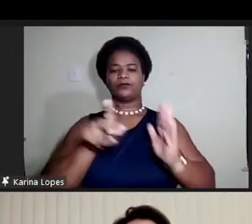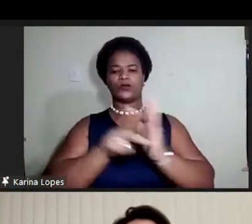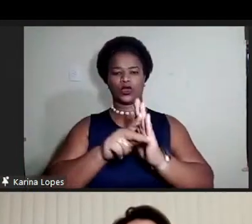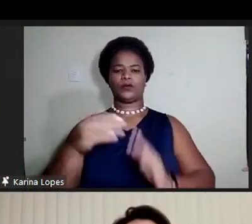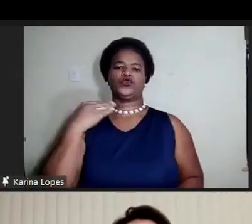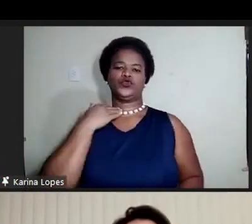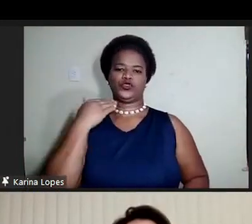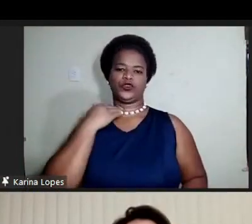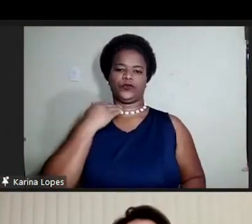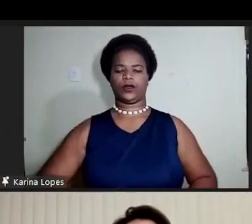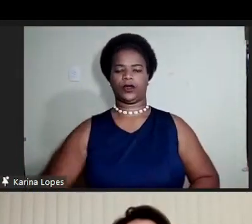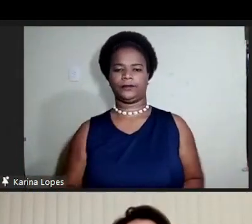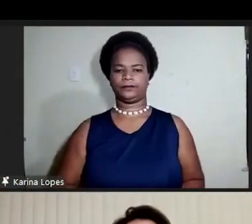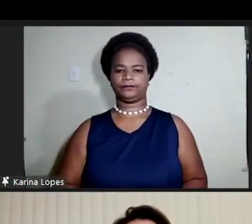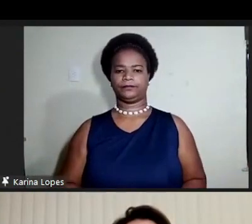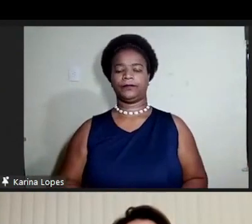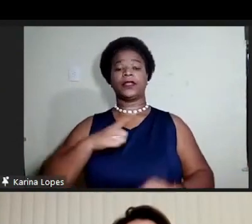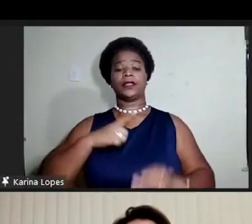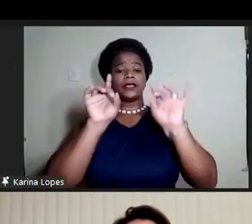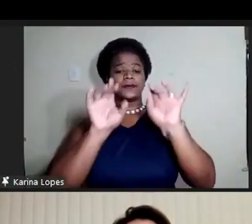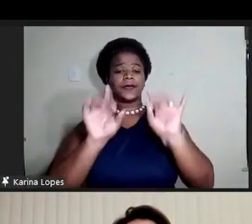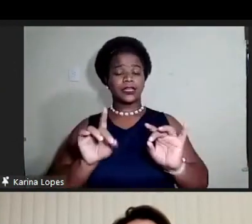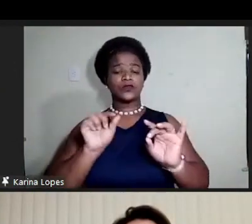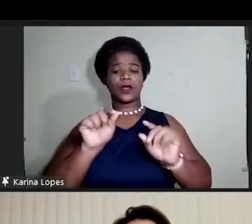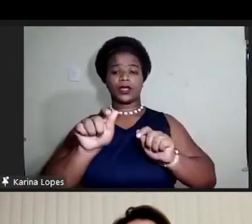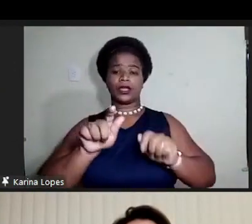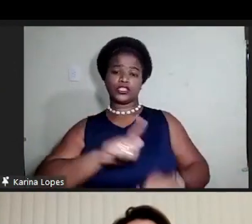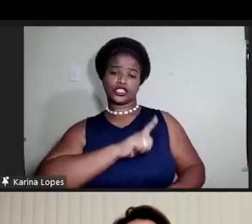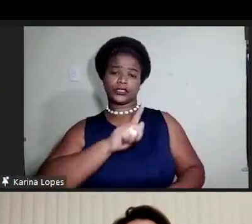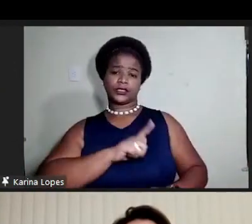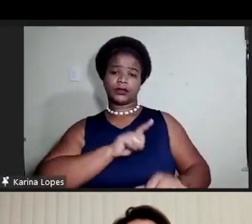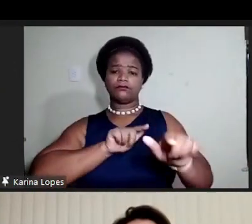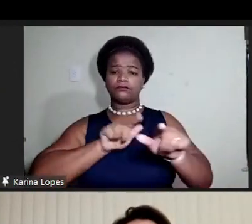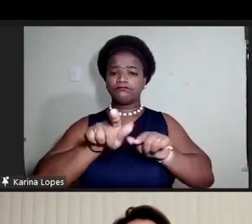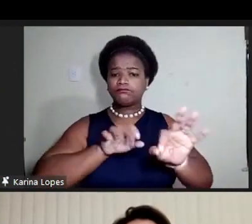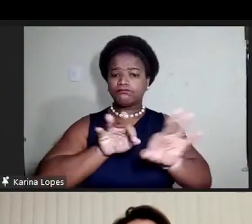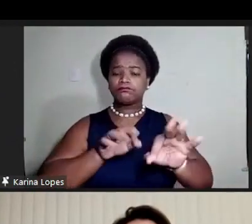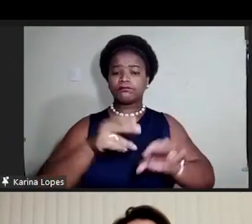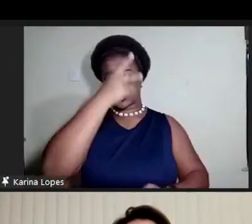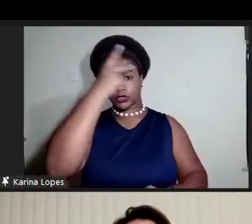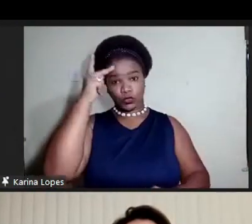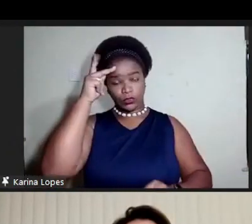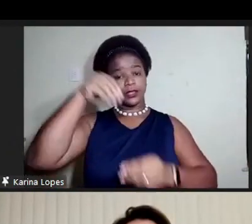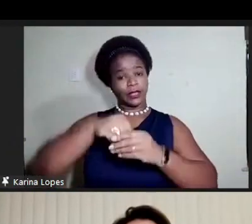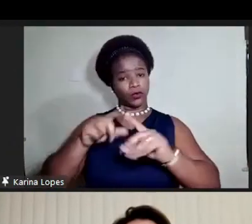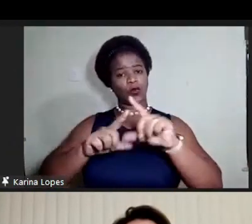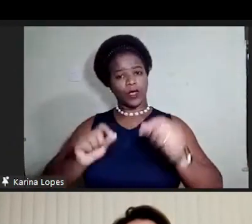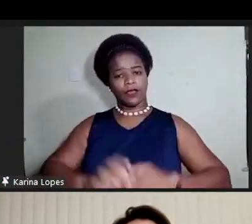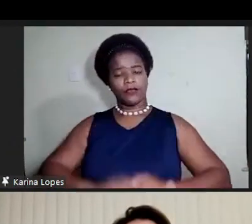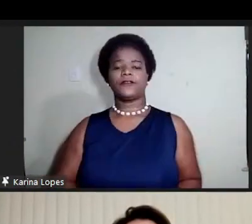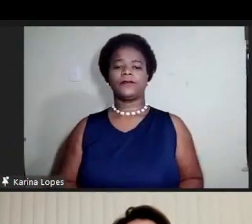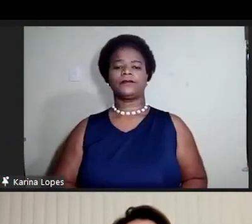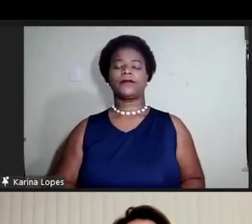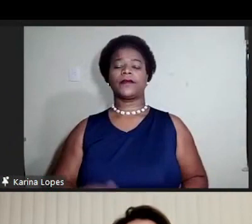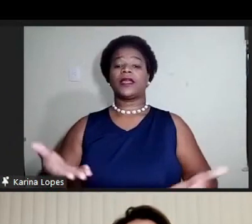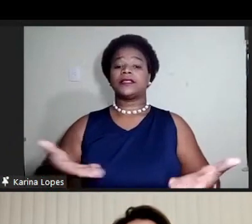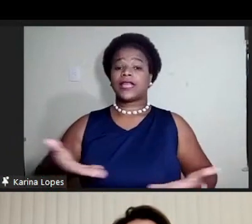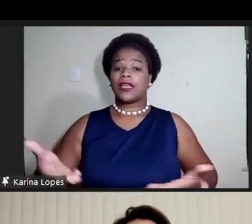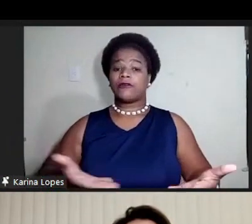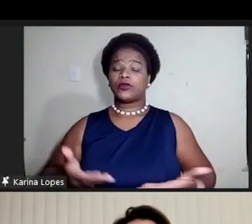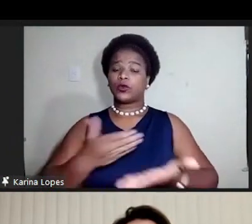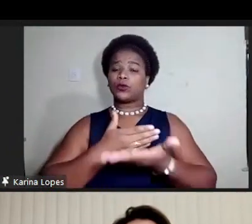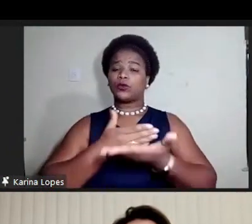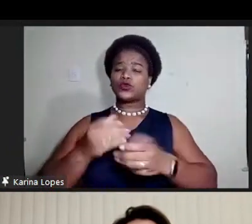com especialização em gestão de pessoas pela UFJF, servidora desde o ano de